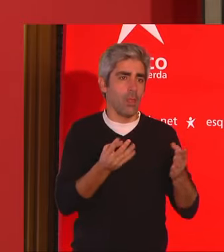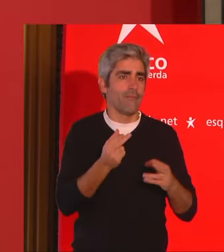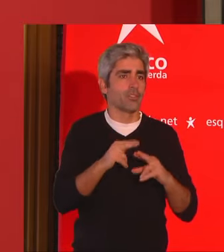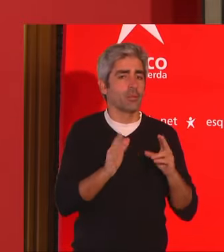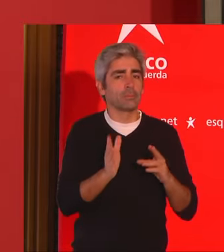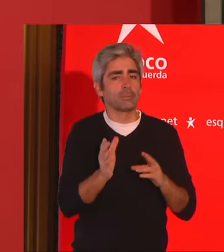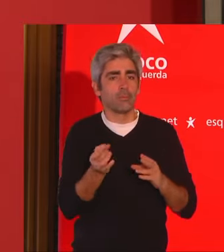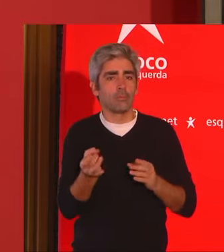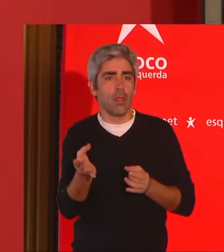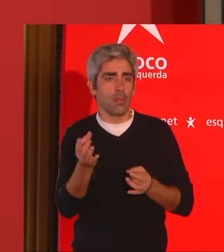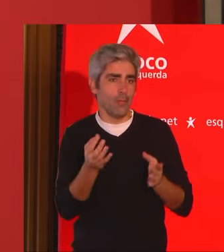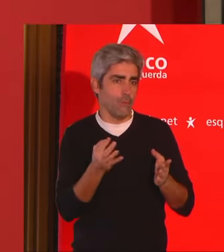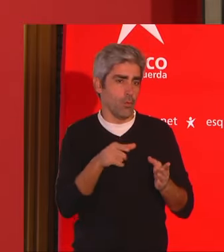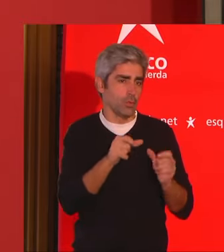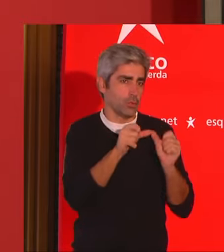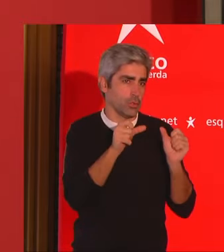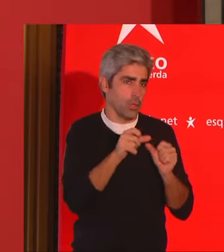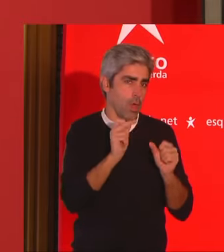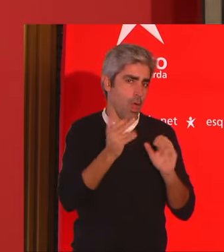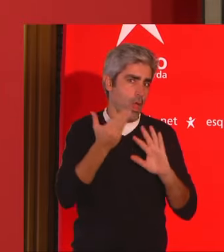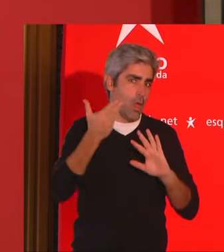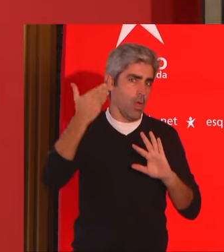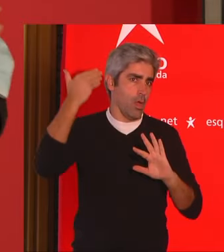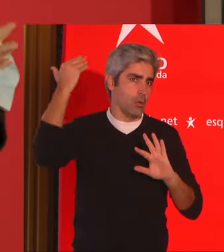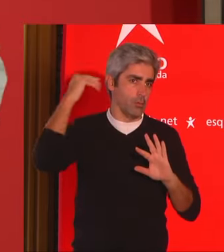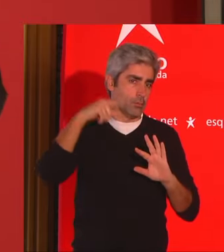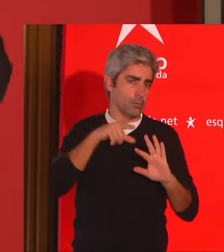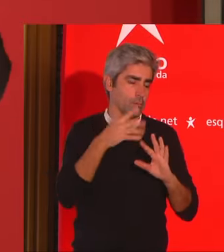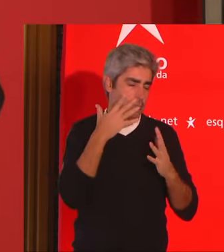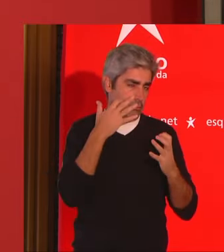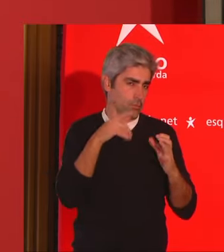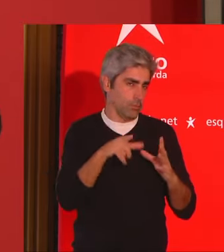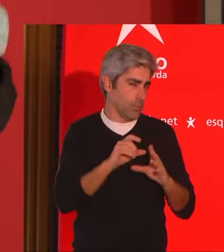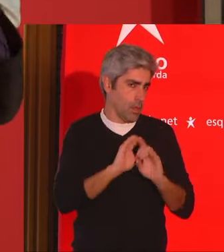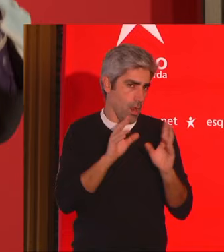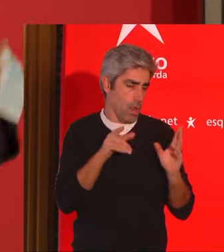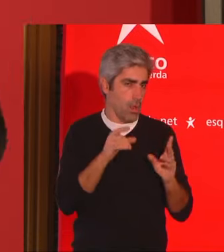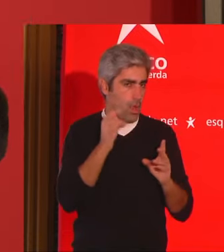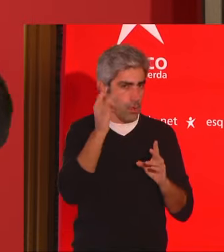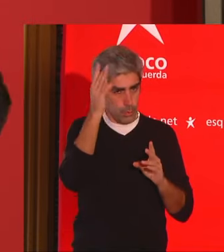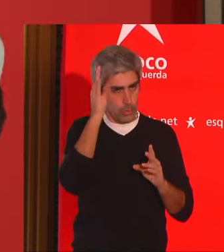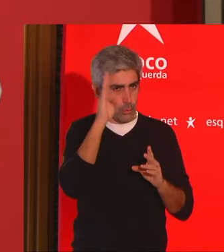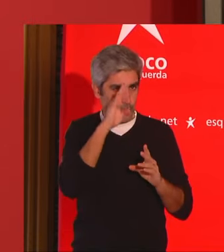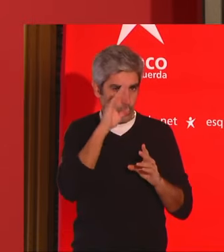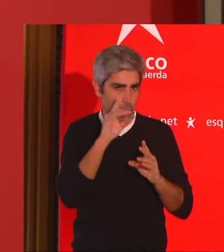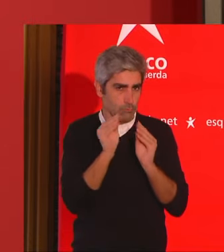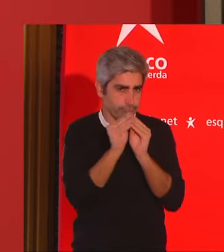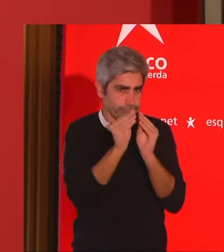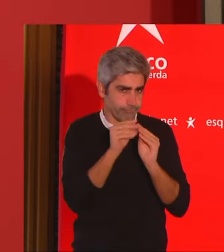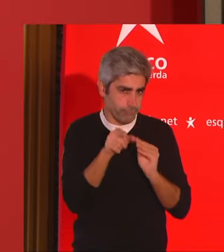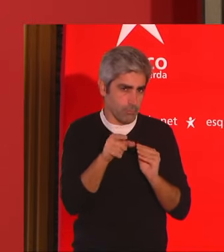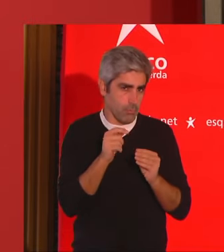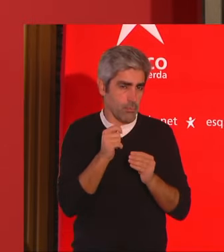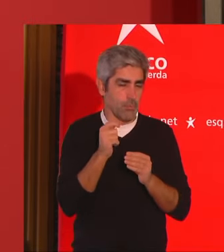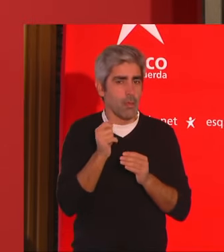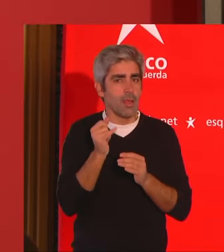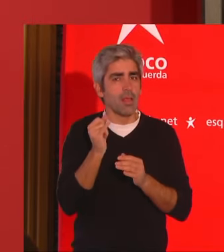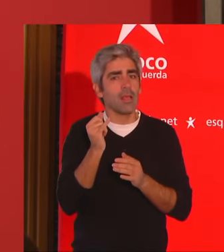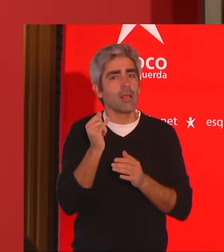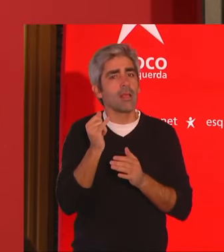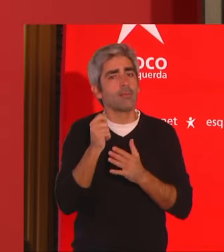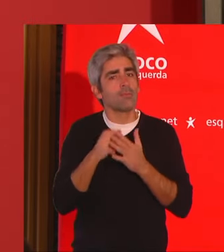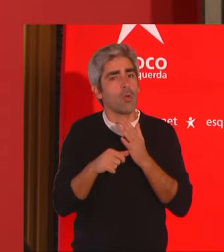anos, num esquema que é claramente um esquema de evasão fiscal organizada, que é o que